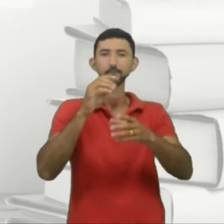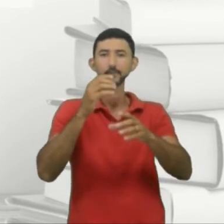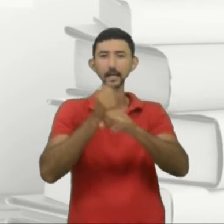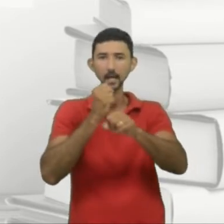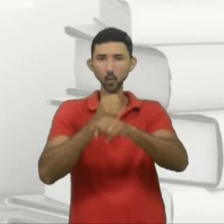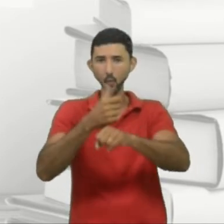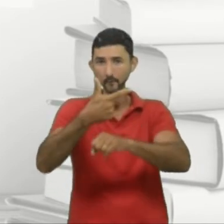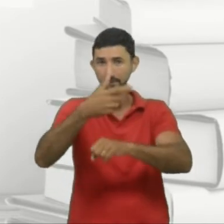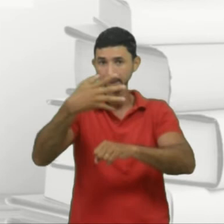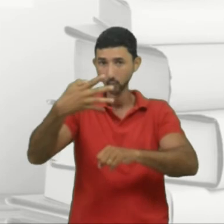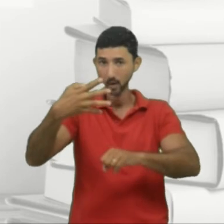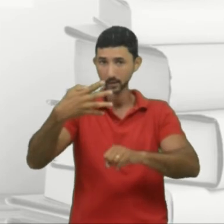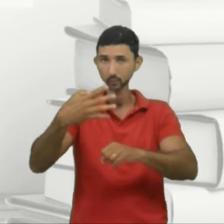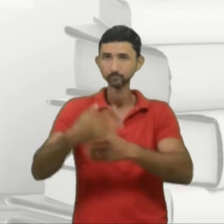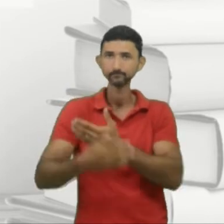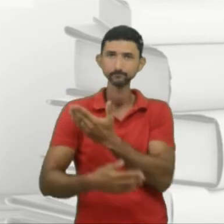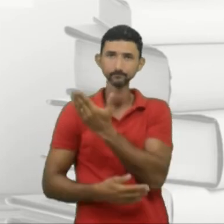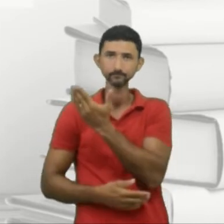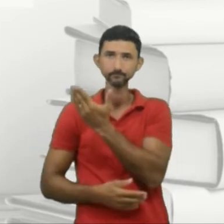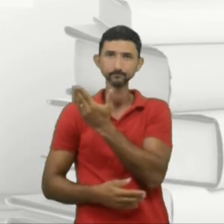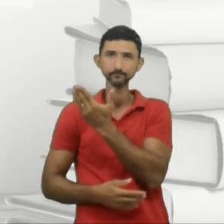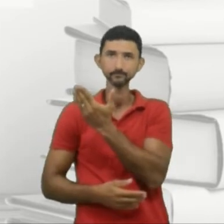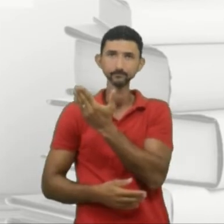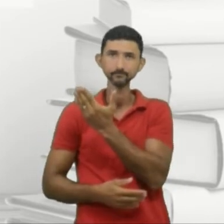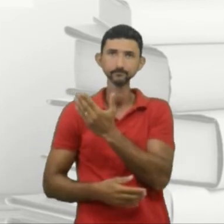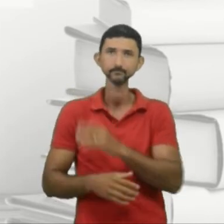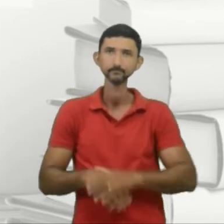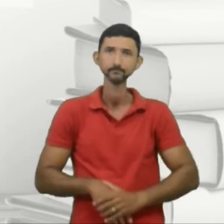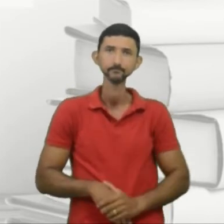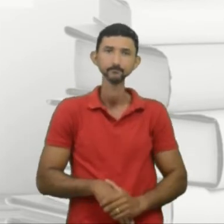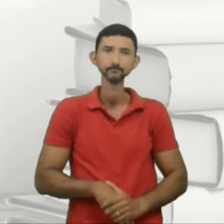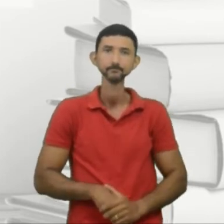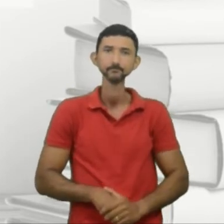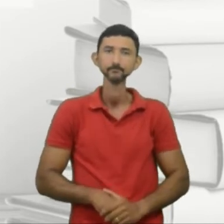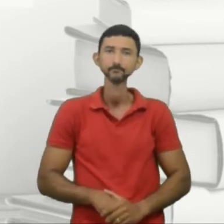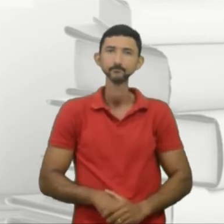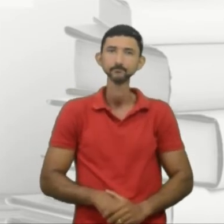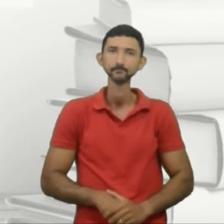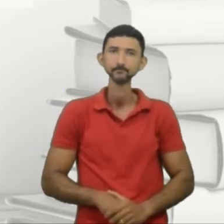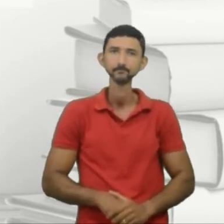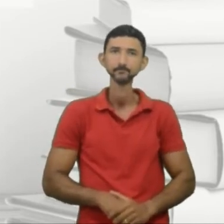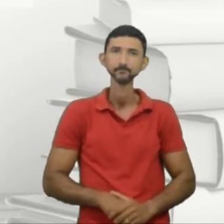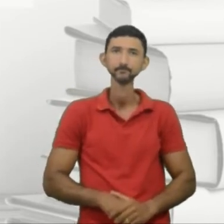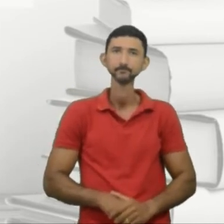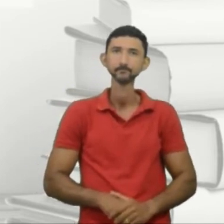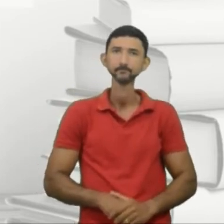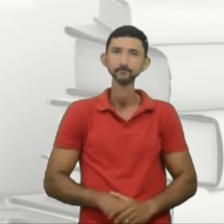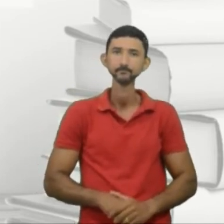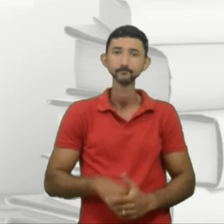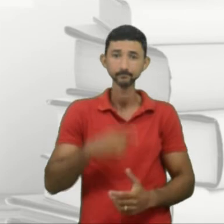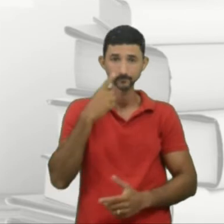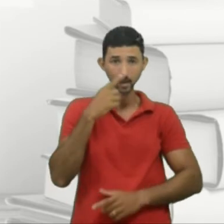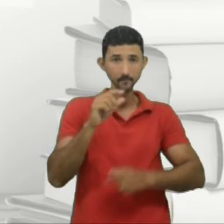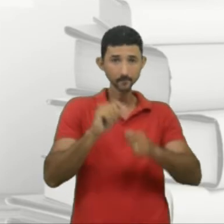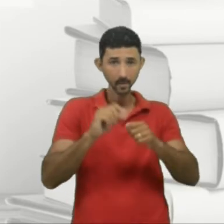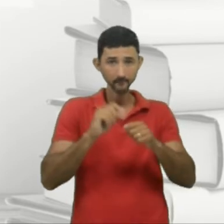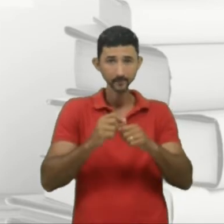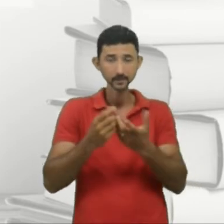multiplicativo, 24 anagramas, a palavra rosa. Certo? Eu convido você a